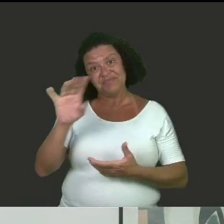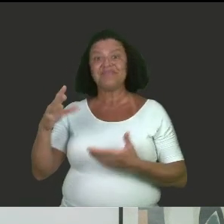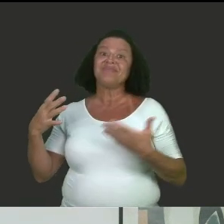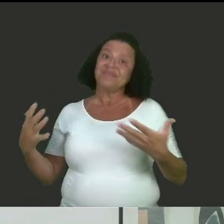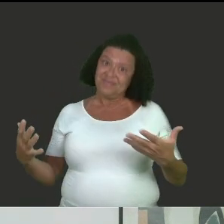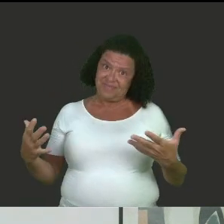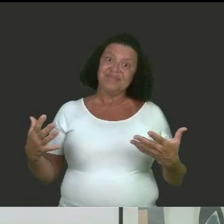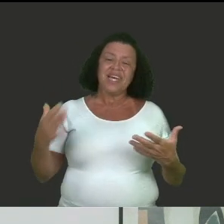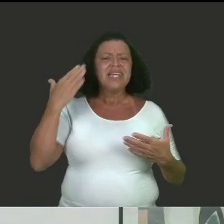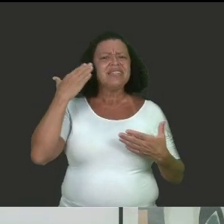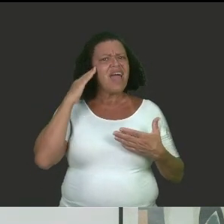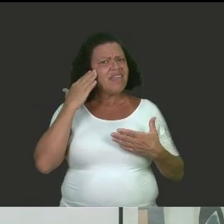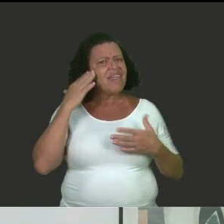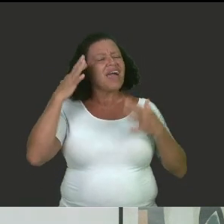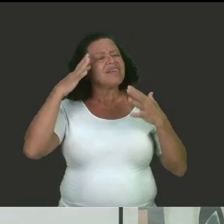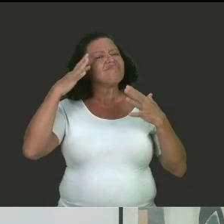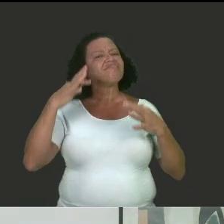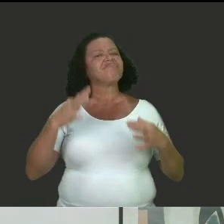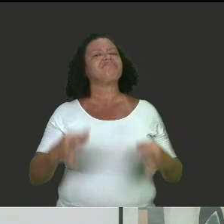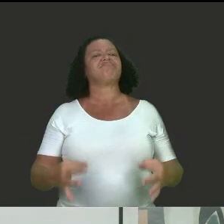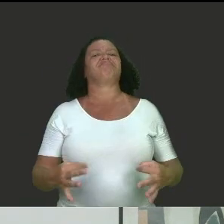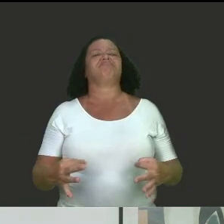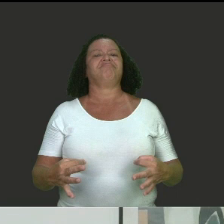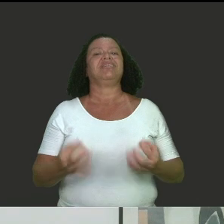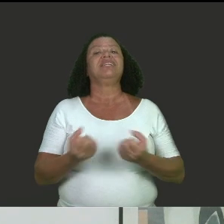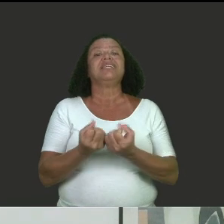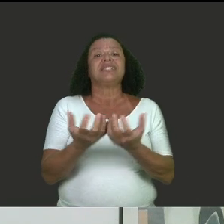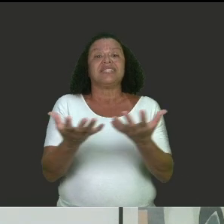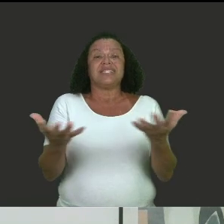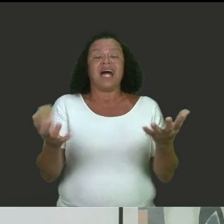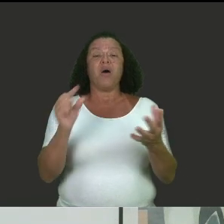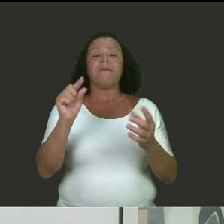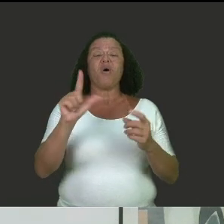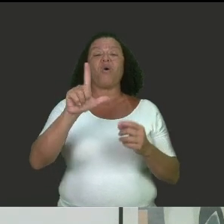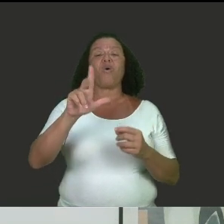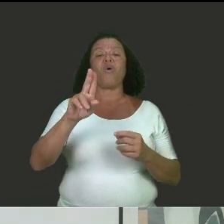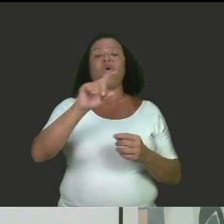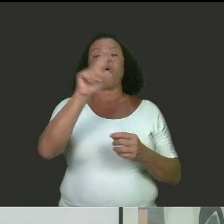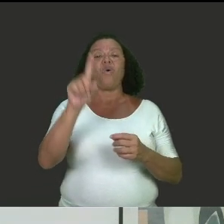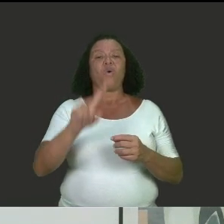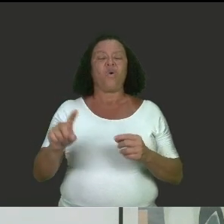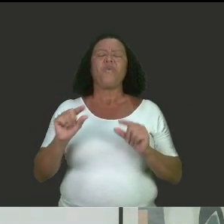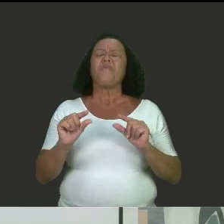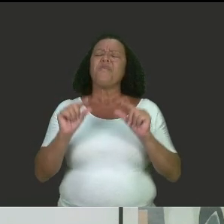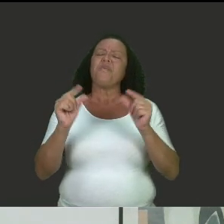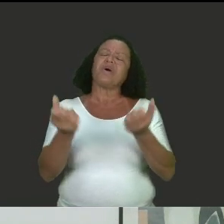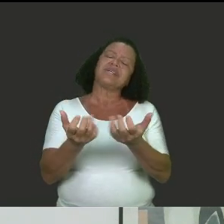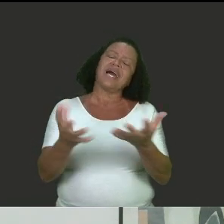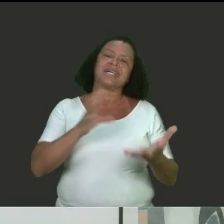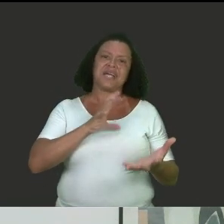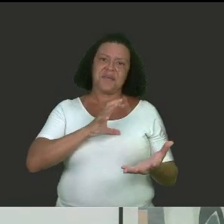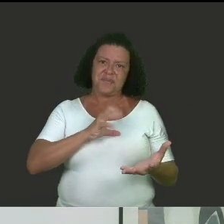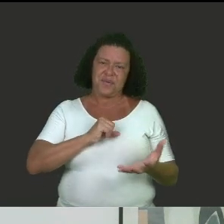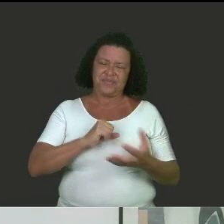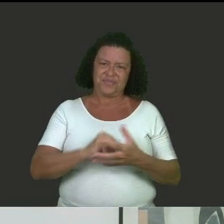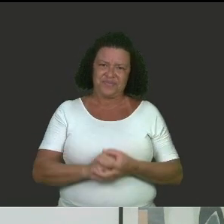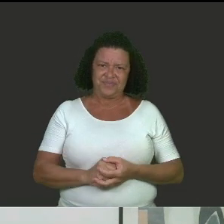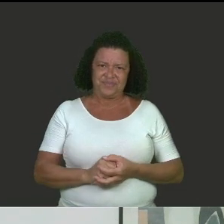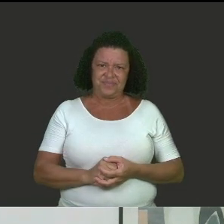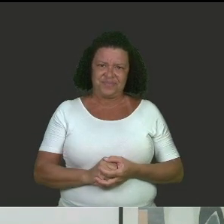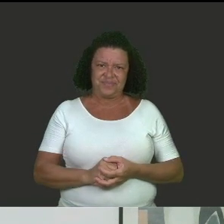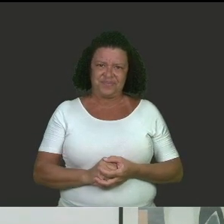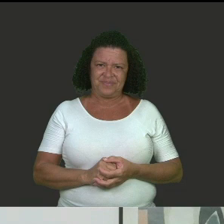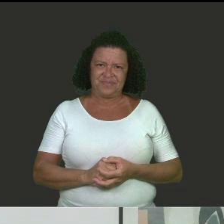compreender e que a gente também possa distribuir um pouco de luz e um pouco de amor para todos eles.